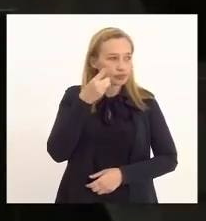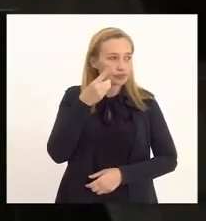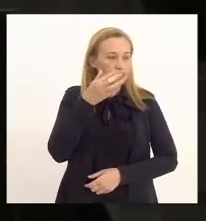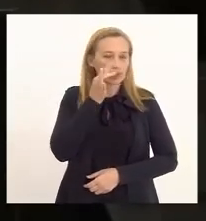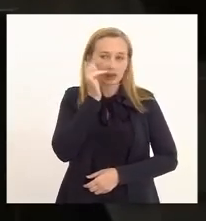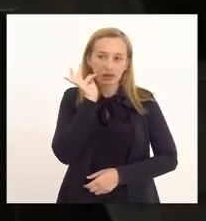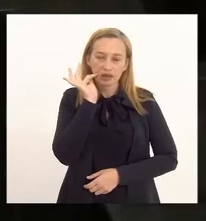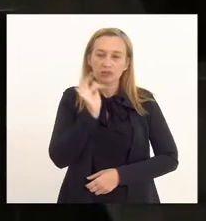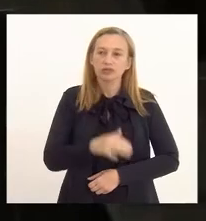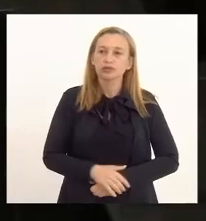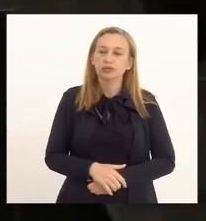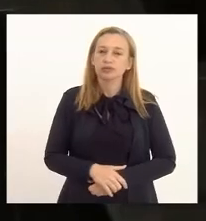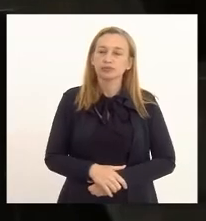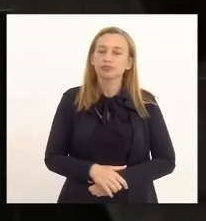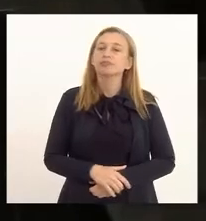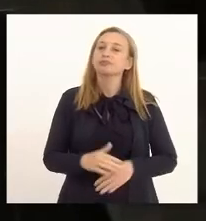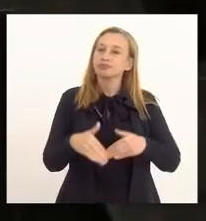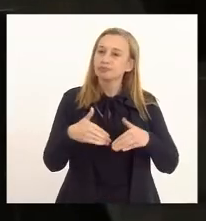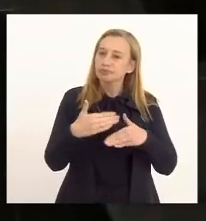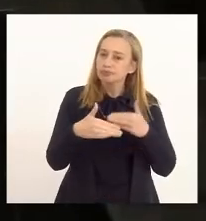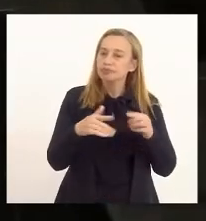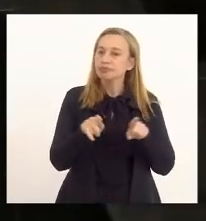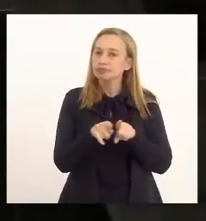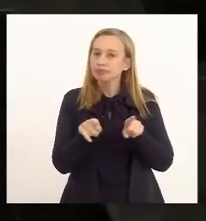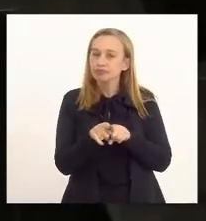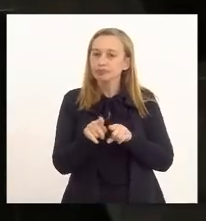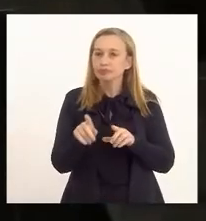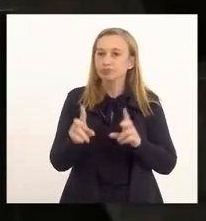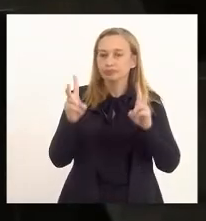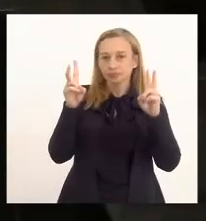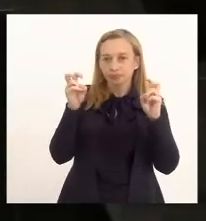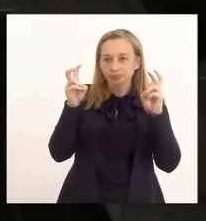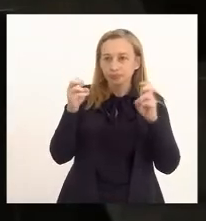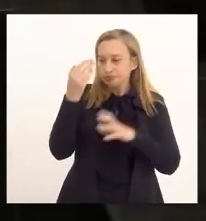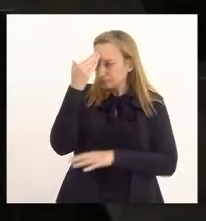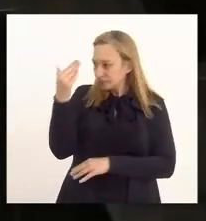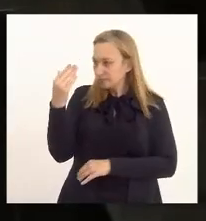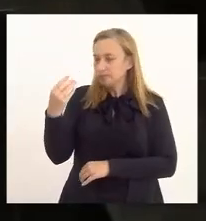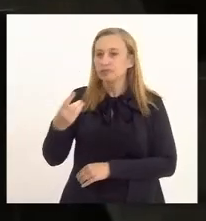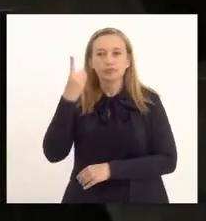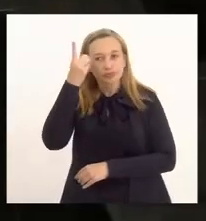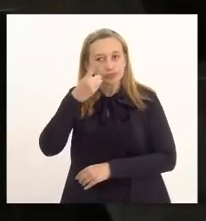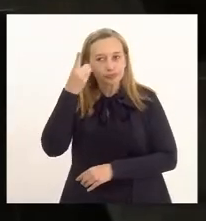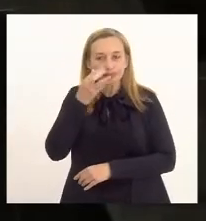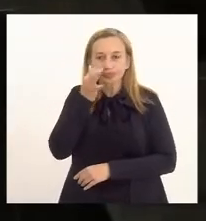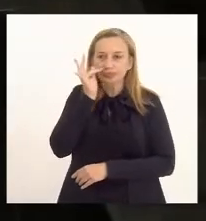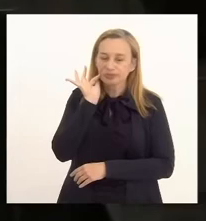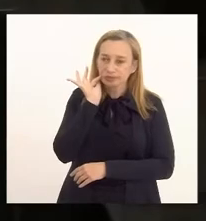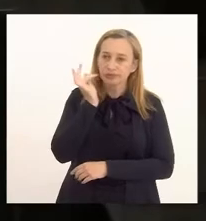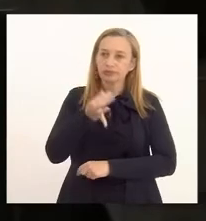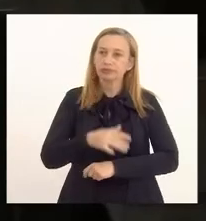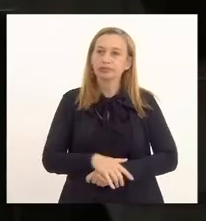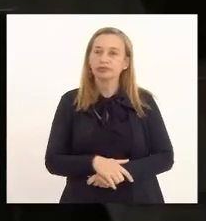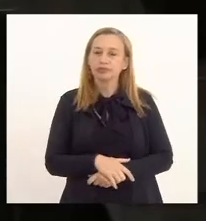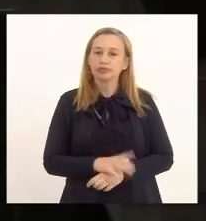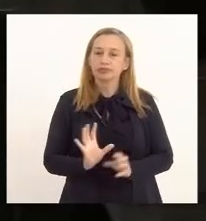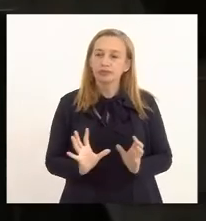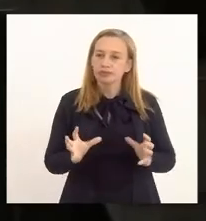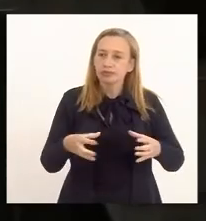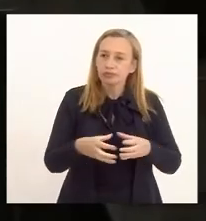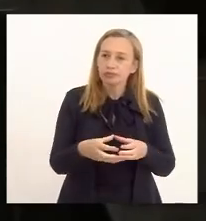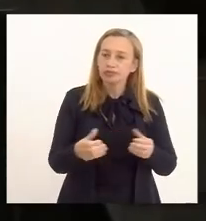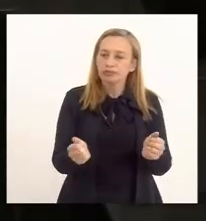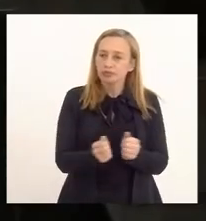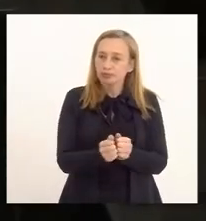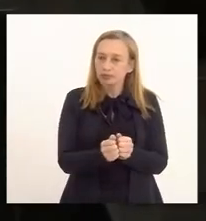presente, talvez desenvolva o tema, eu quero primeiro agradecer ao deputado Flávio Serafim, que me preside na Comissão de Educação,